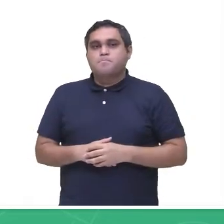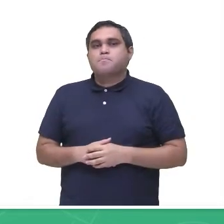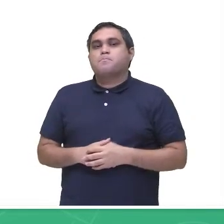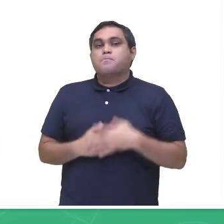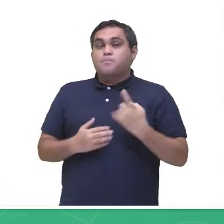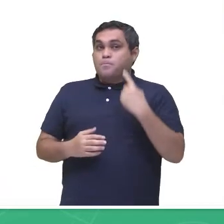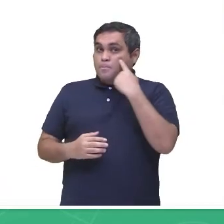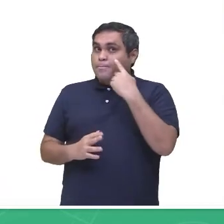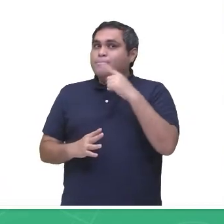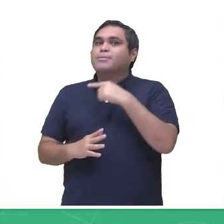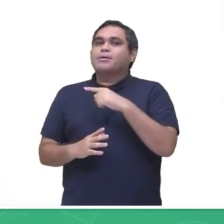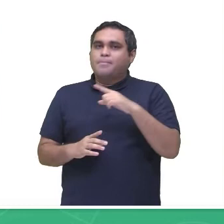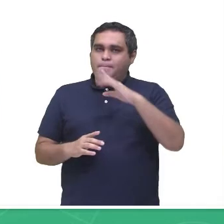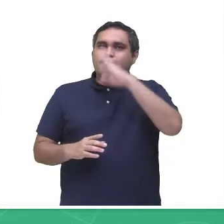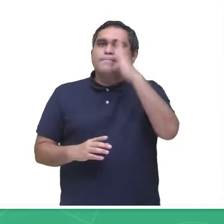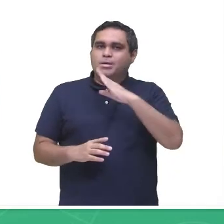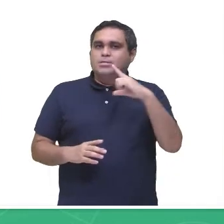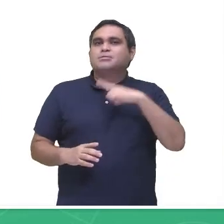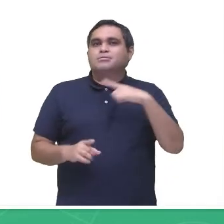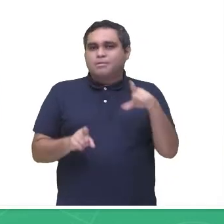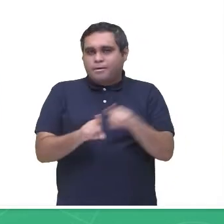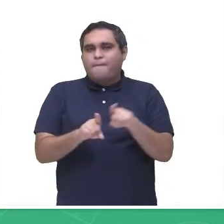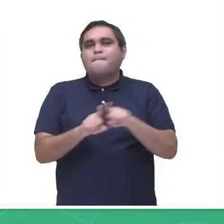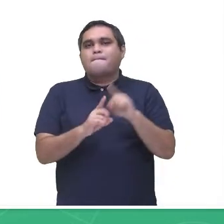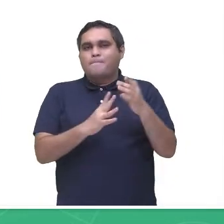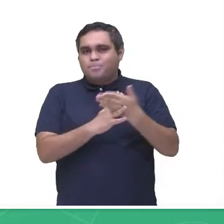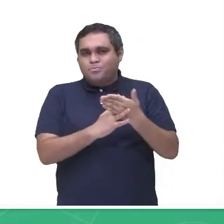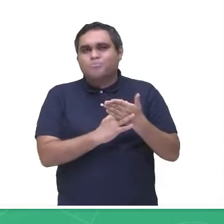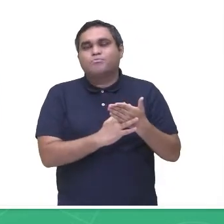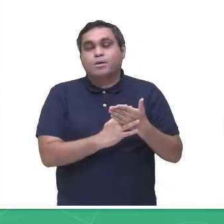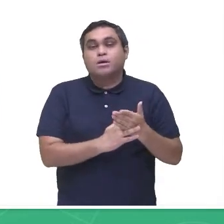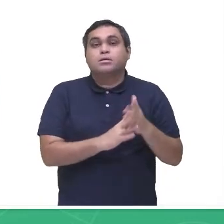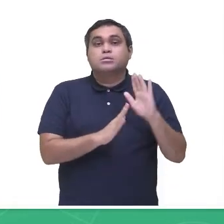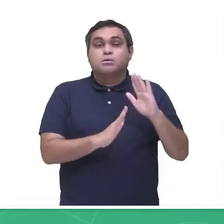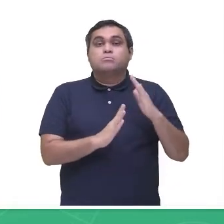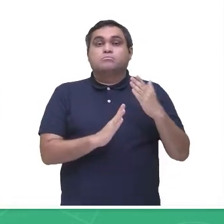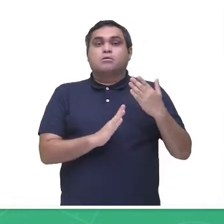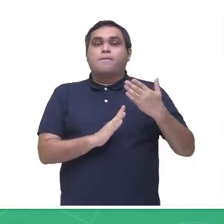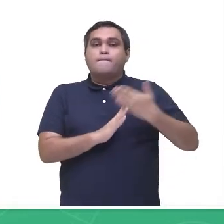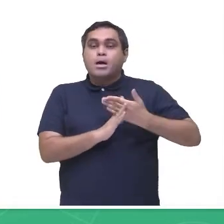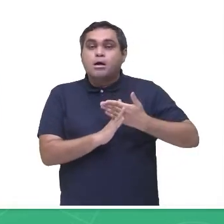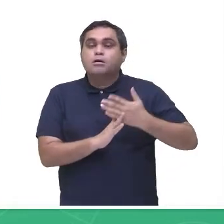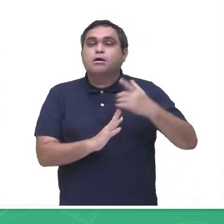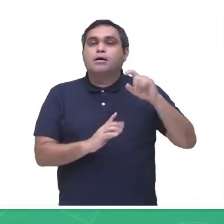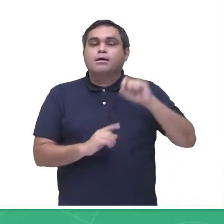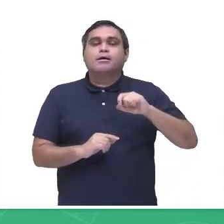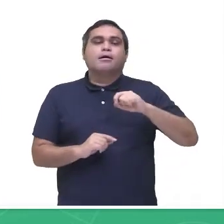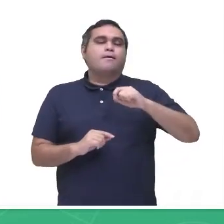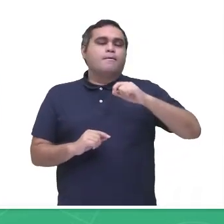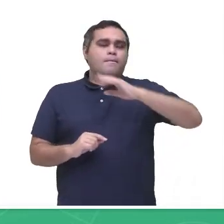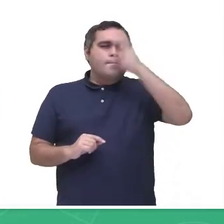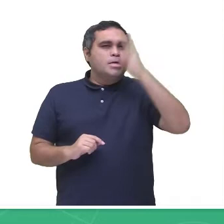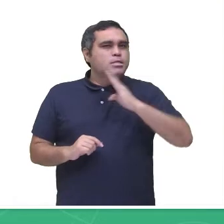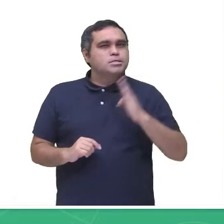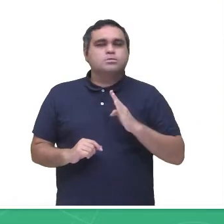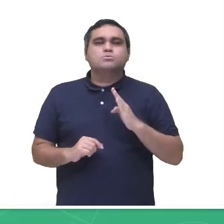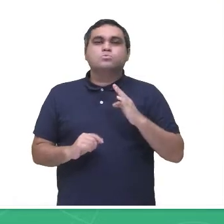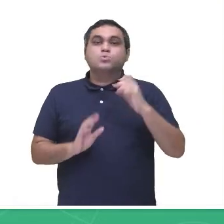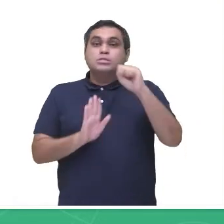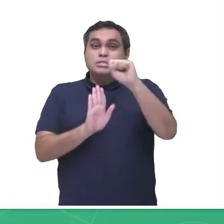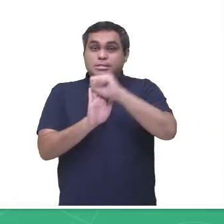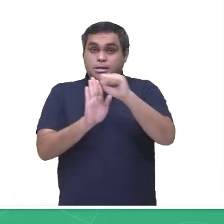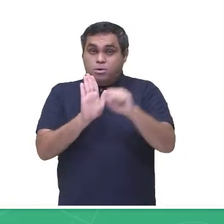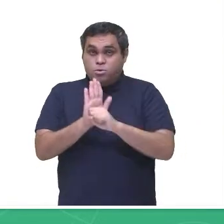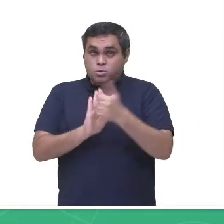tivemos também exemplos desse período barroco. O estilo barroco desenvolveu-se plenamente no Brasil durante o século